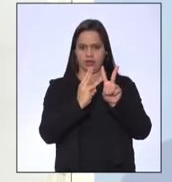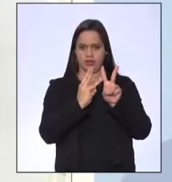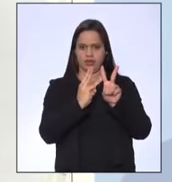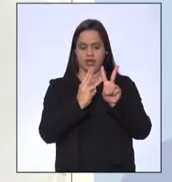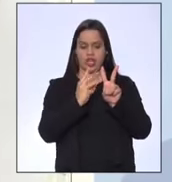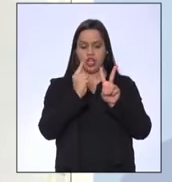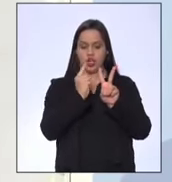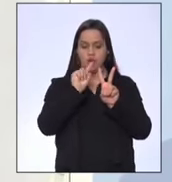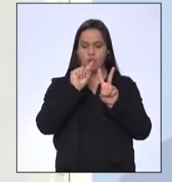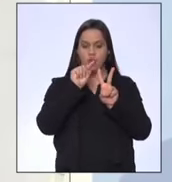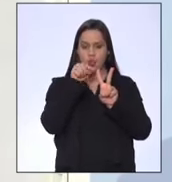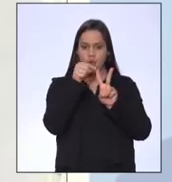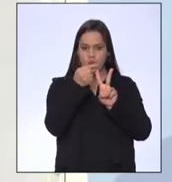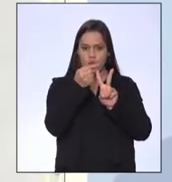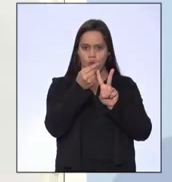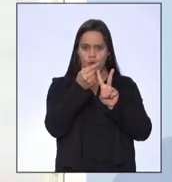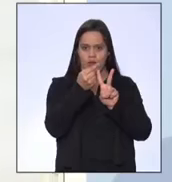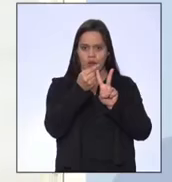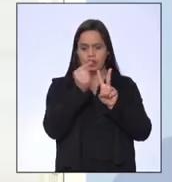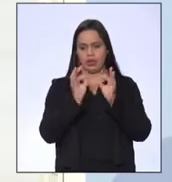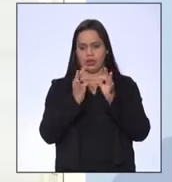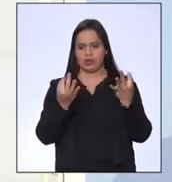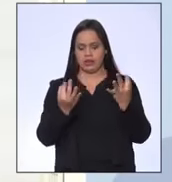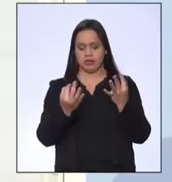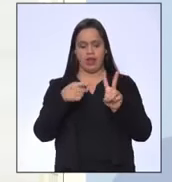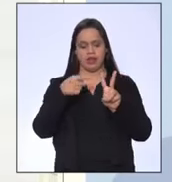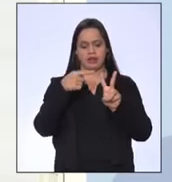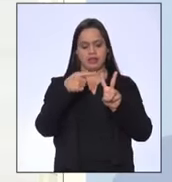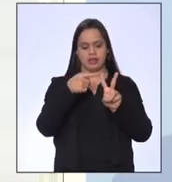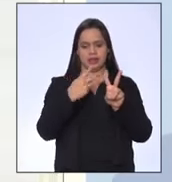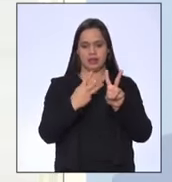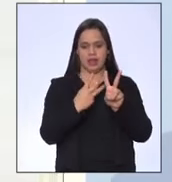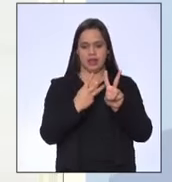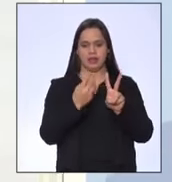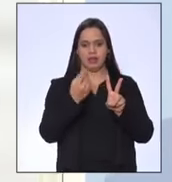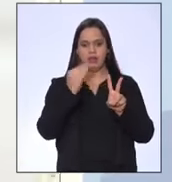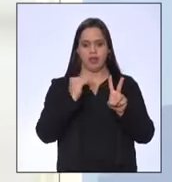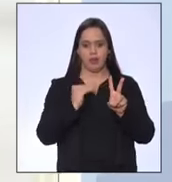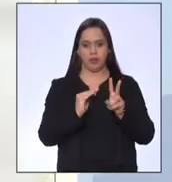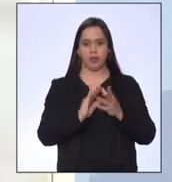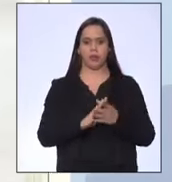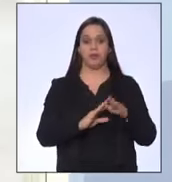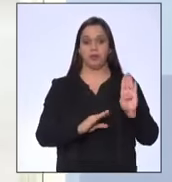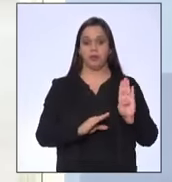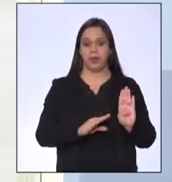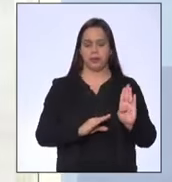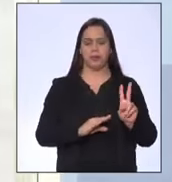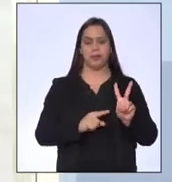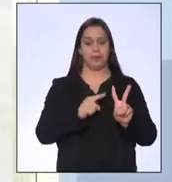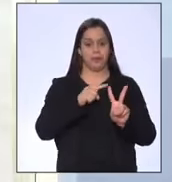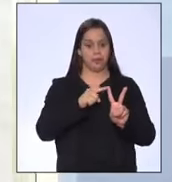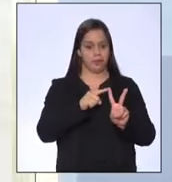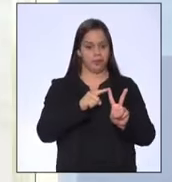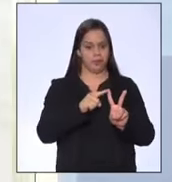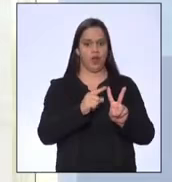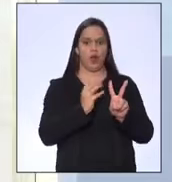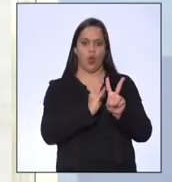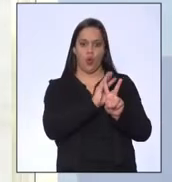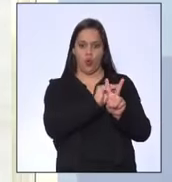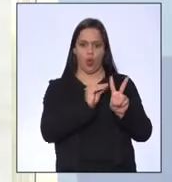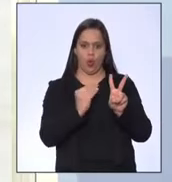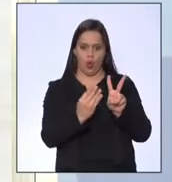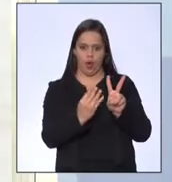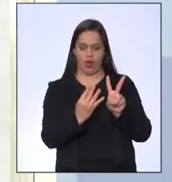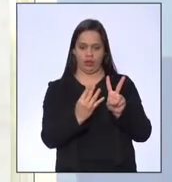a nossa potência. Simplificando aqui, raiz de 3. Vamos observar o próximo. Novamente, uma raiz. O 4, ele